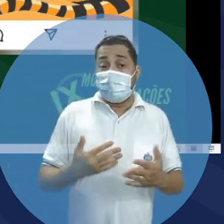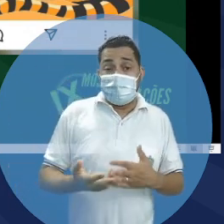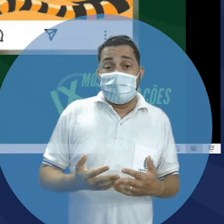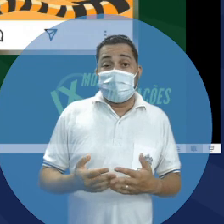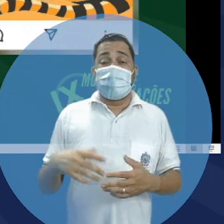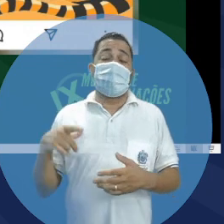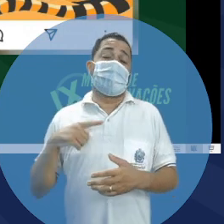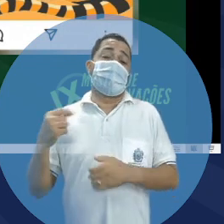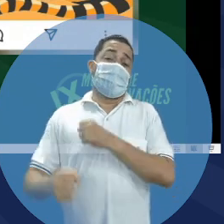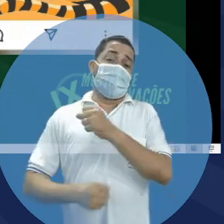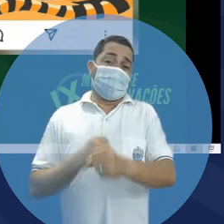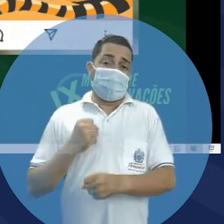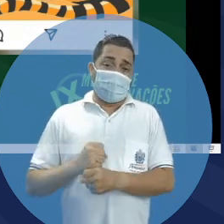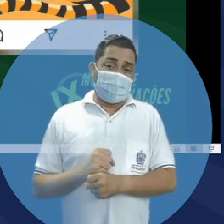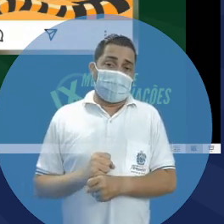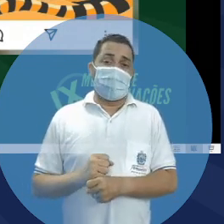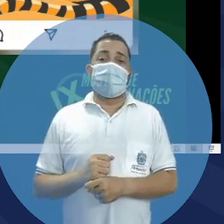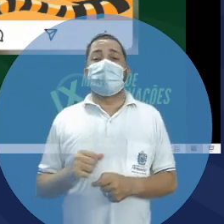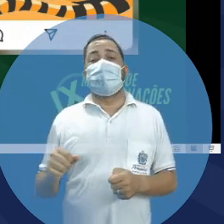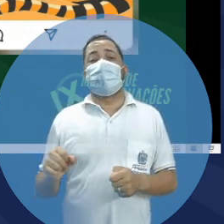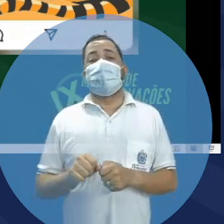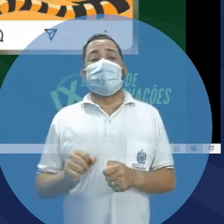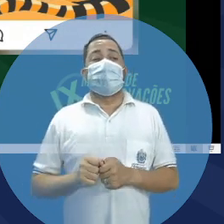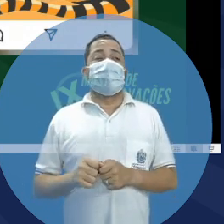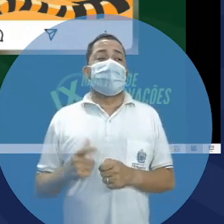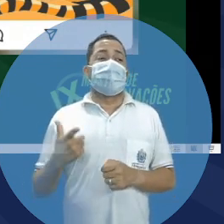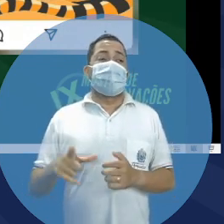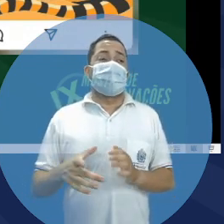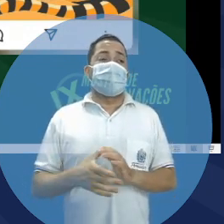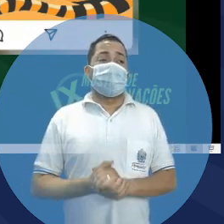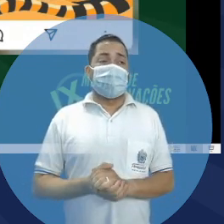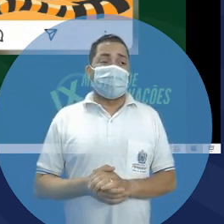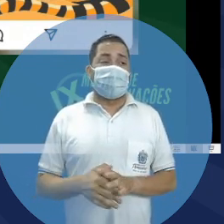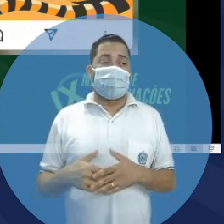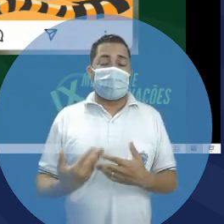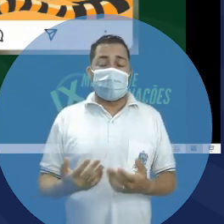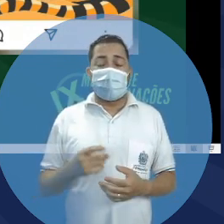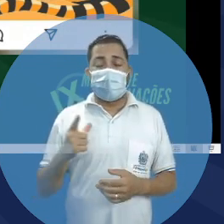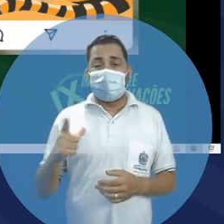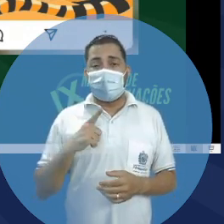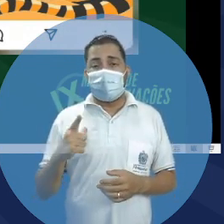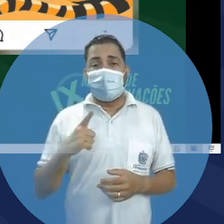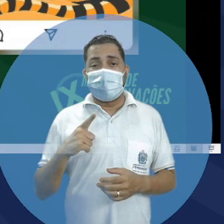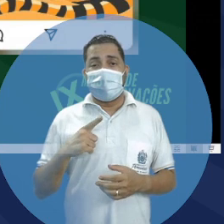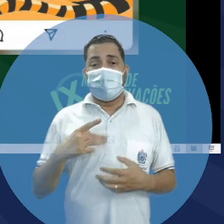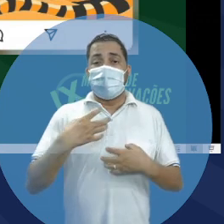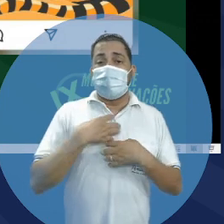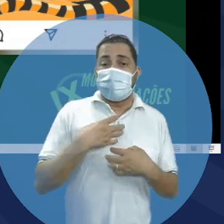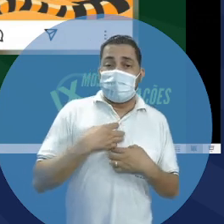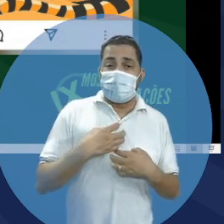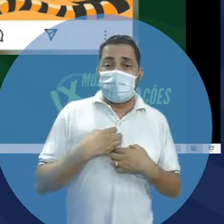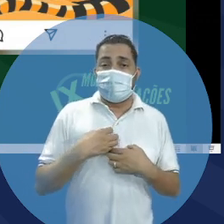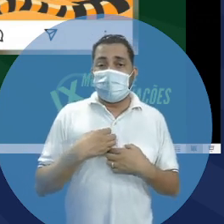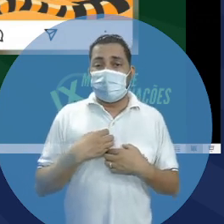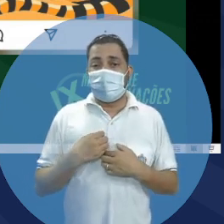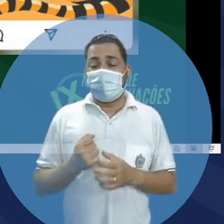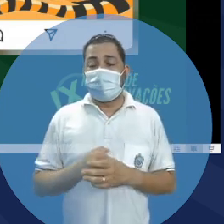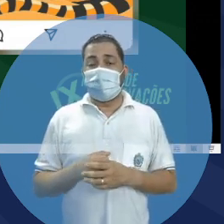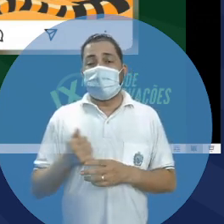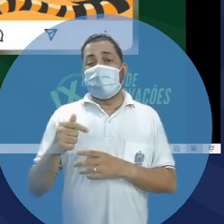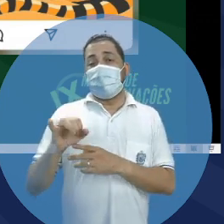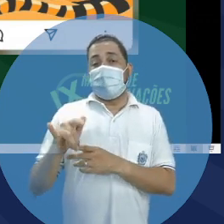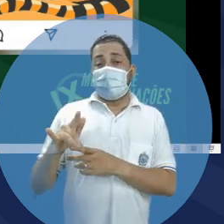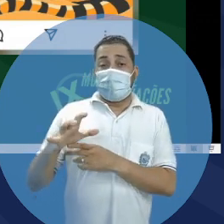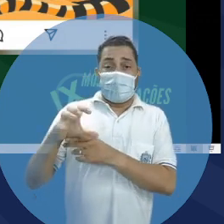completando 200 anos de independência. Essa questão do sentimento anti-asiático foi escrita no começo